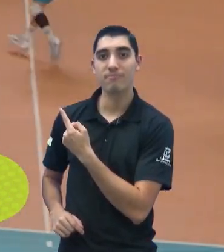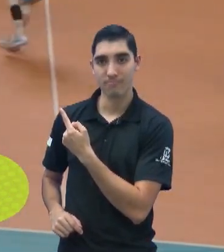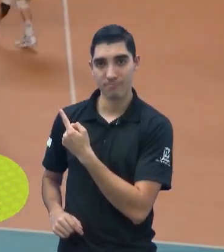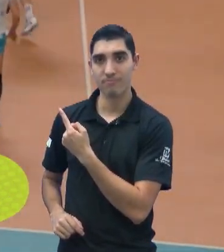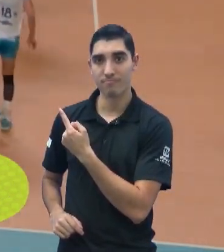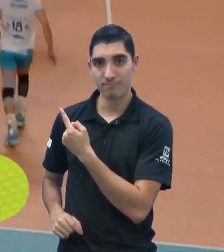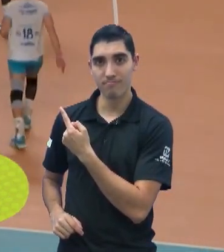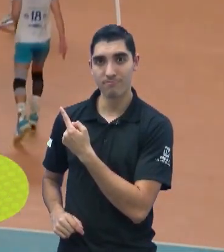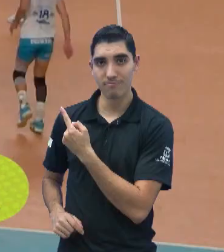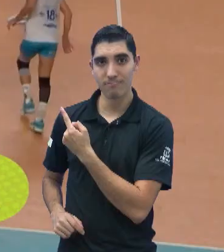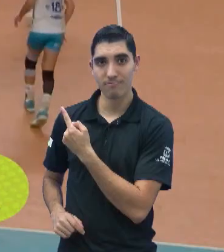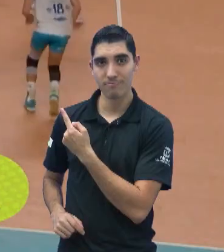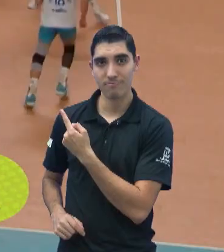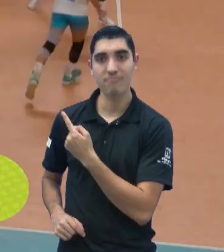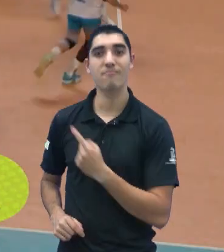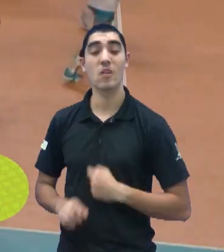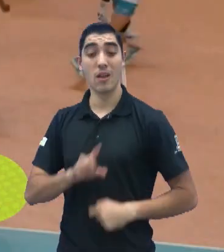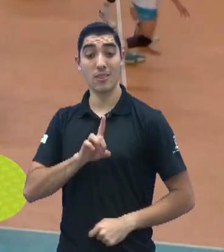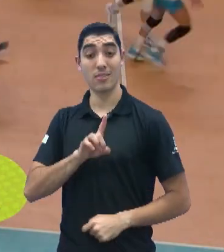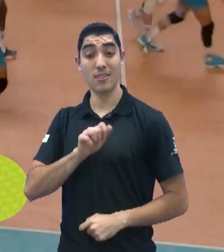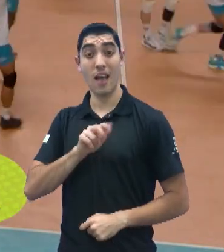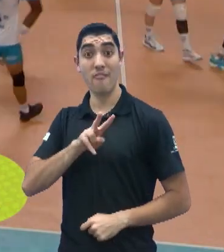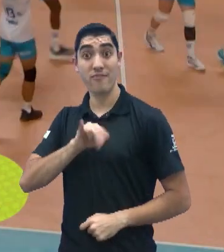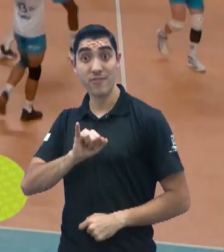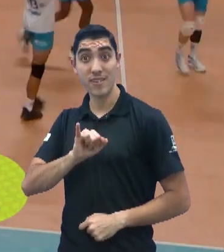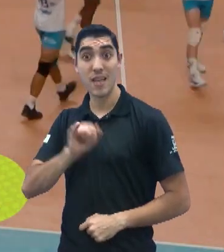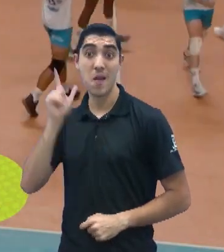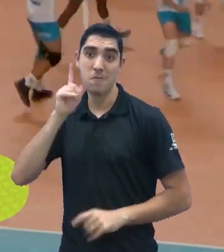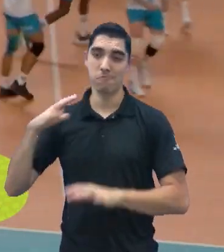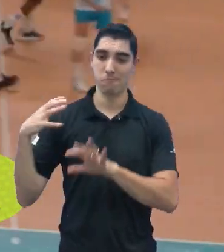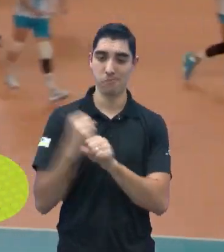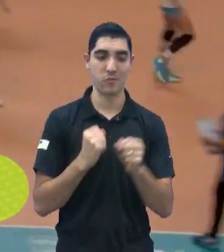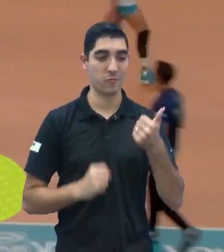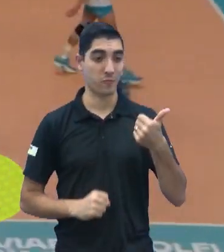na saída de rede de Davi Moraes, 21-19.